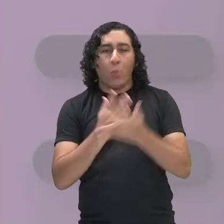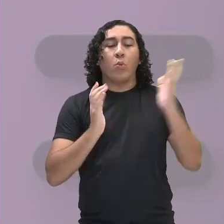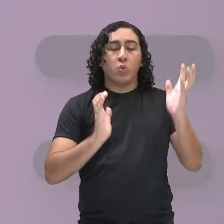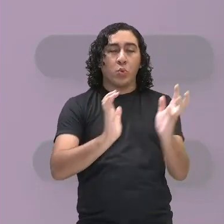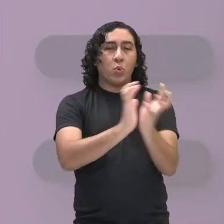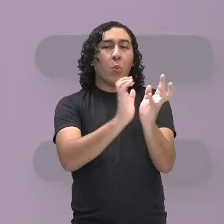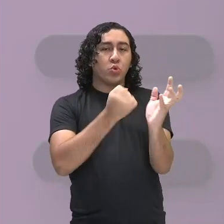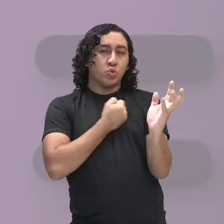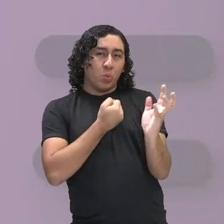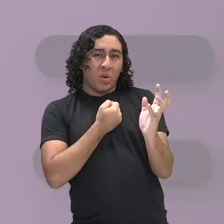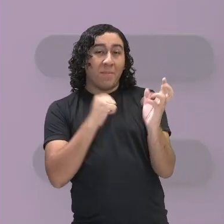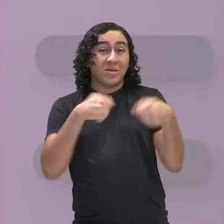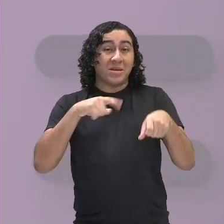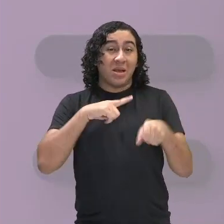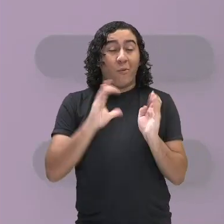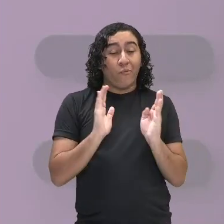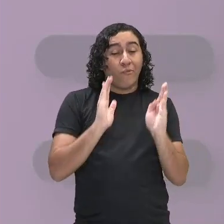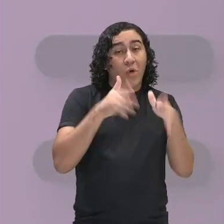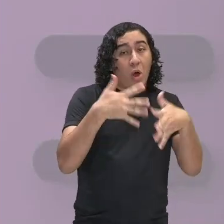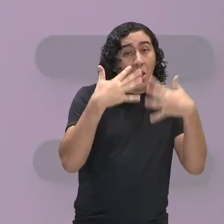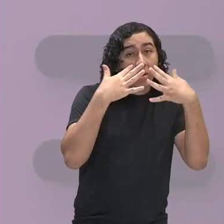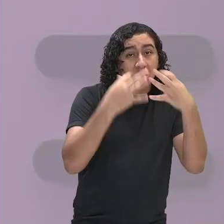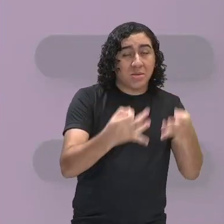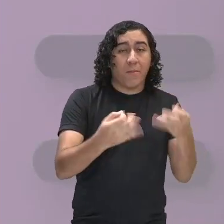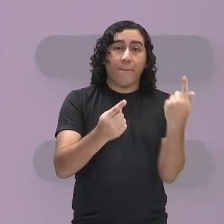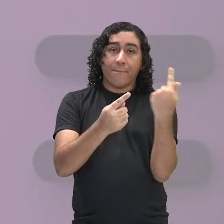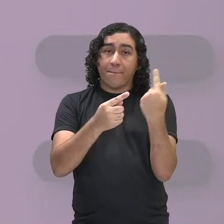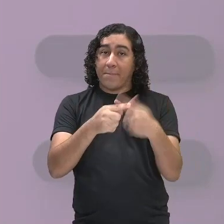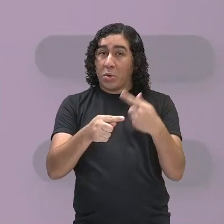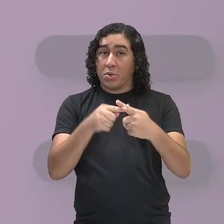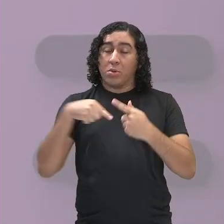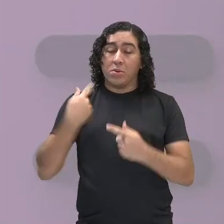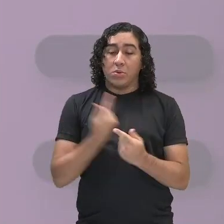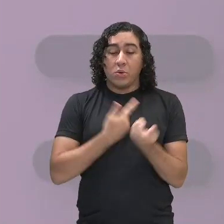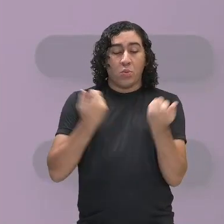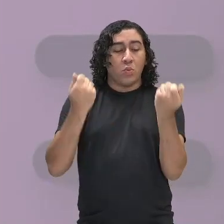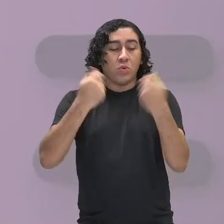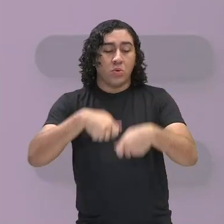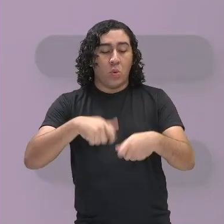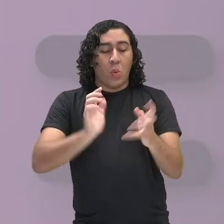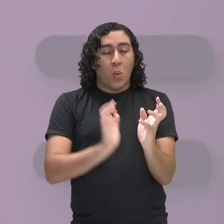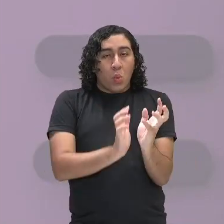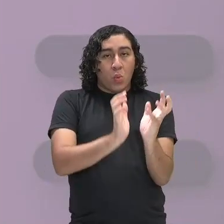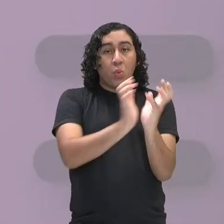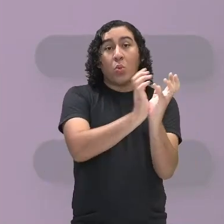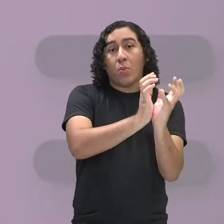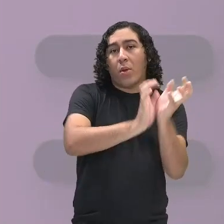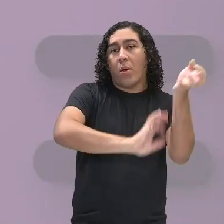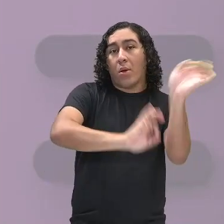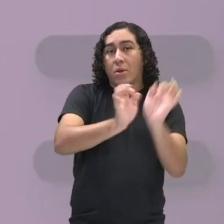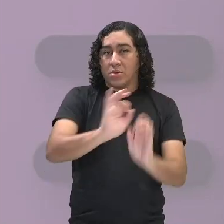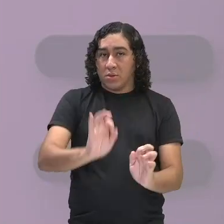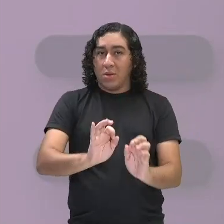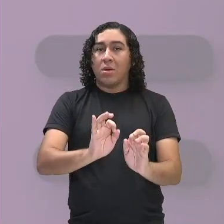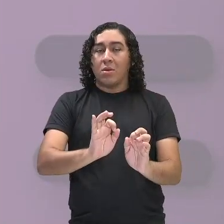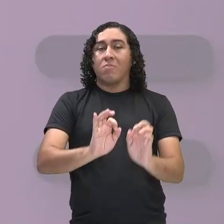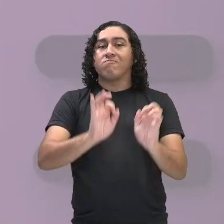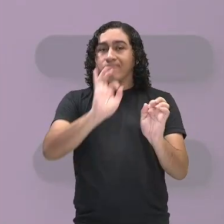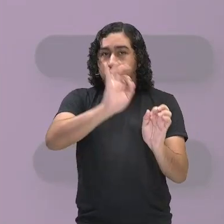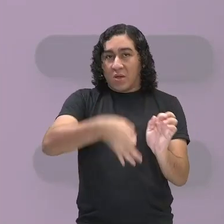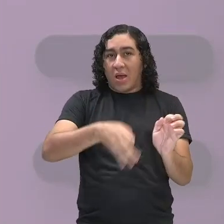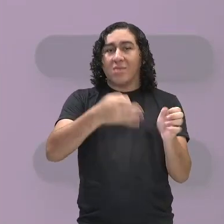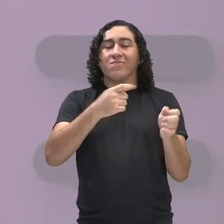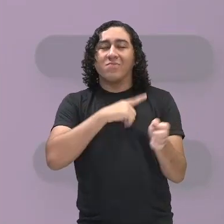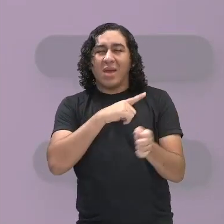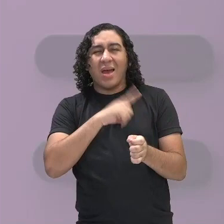que merecem um pouco mais de atenção, porque para a gente conseguir montar essas sequências, né, dá um pouquinho mais